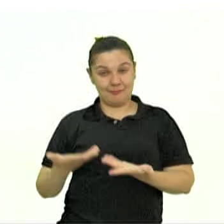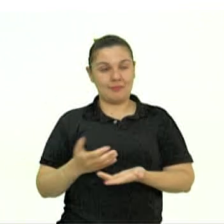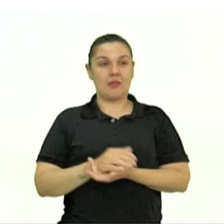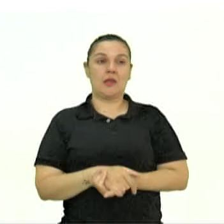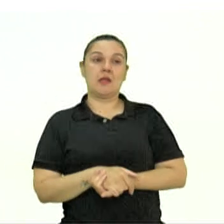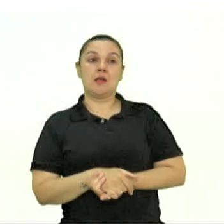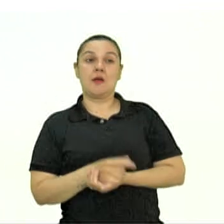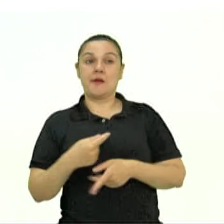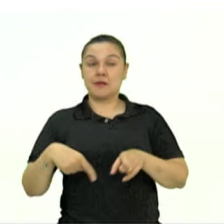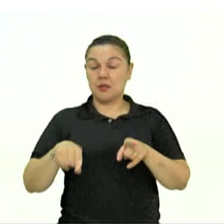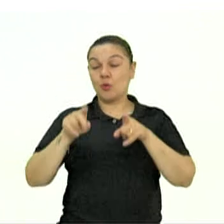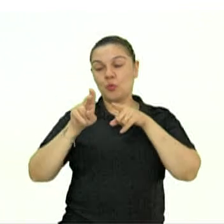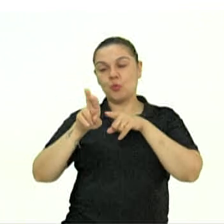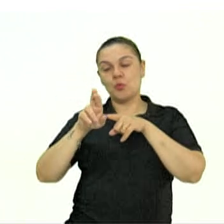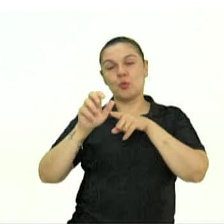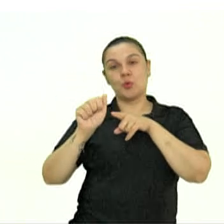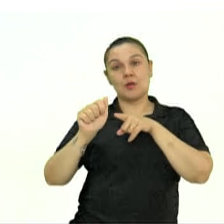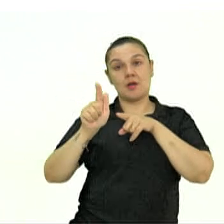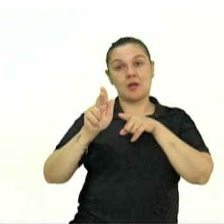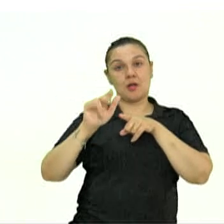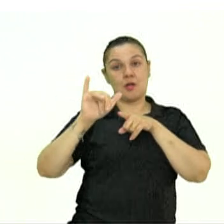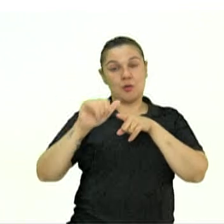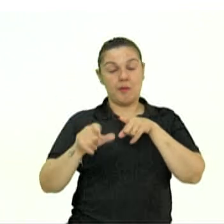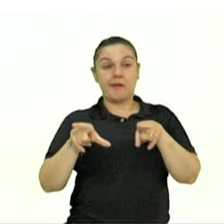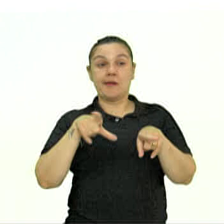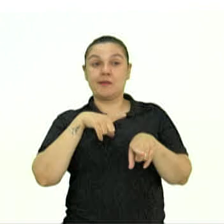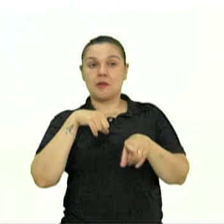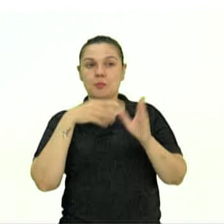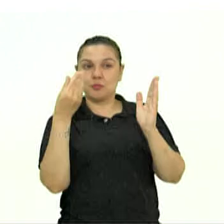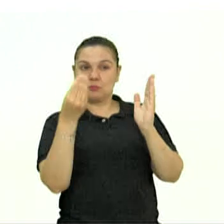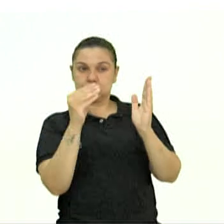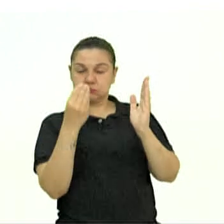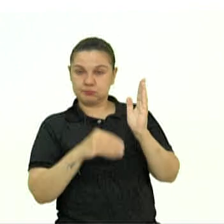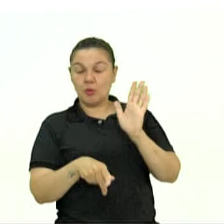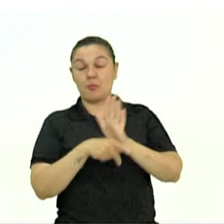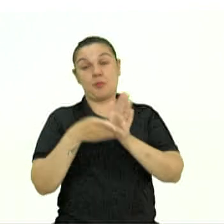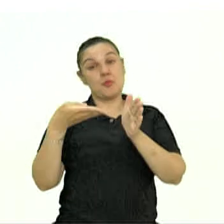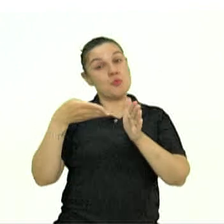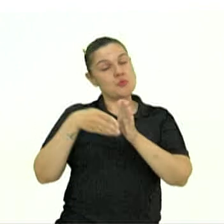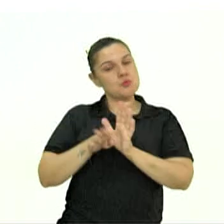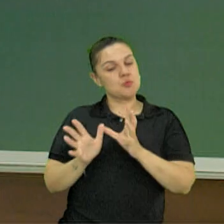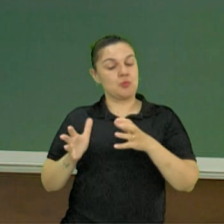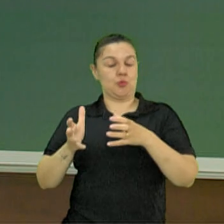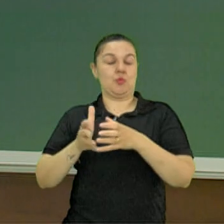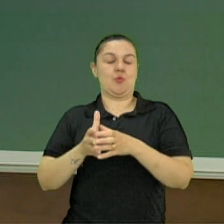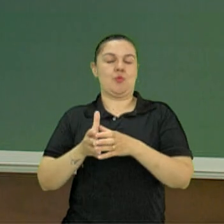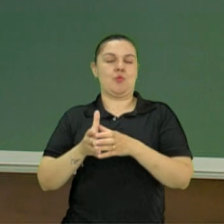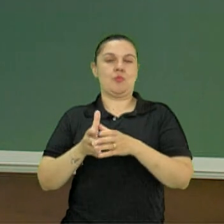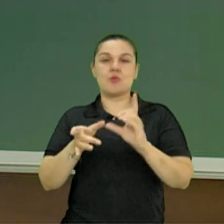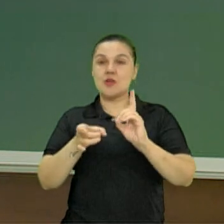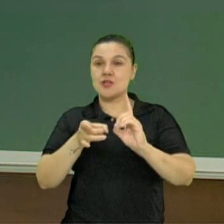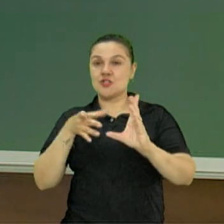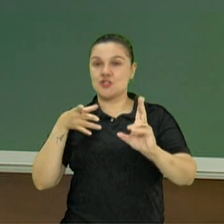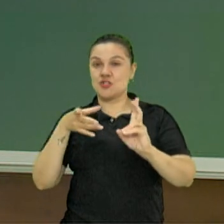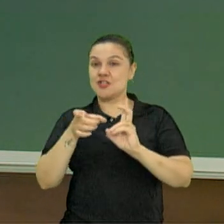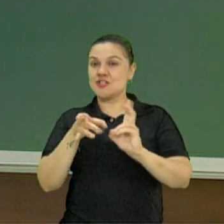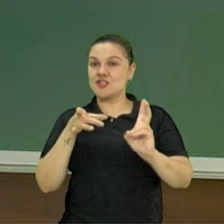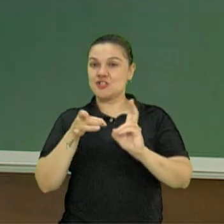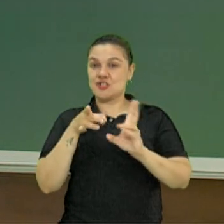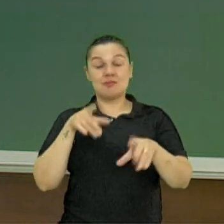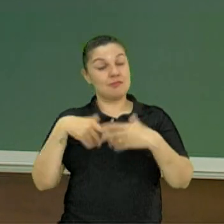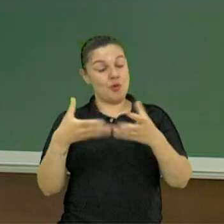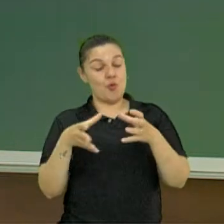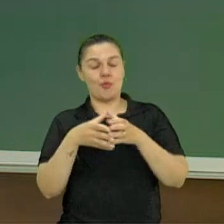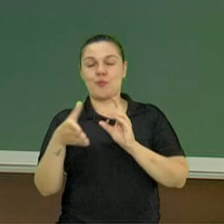épicas. Em O Uruguai, existem muitas referências aos costumes indígenas. Então, se nós formos pensar nesses